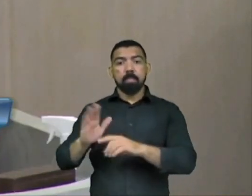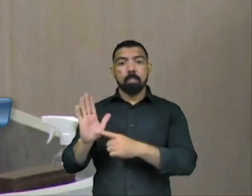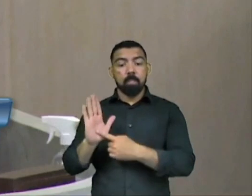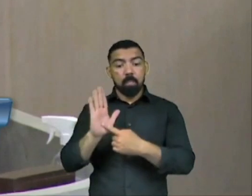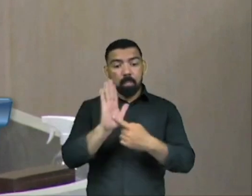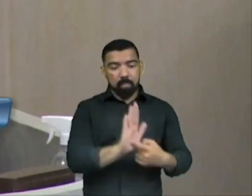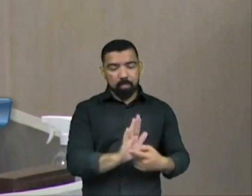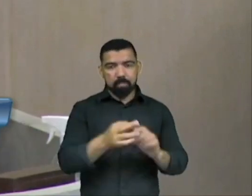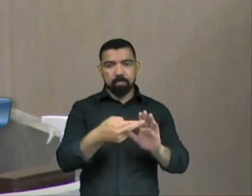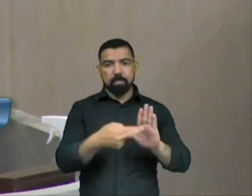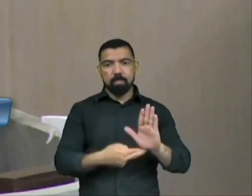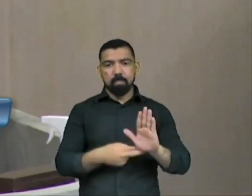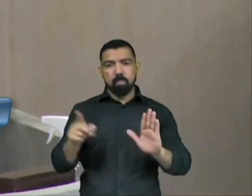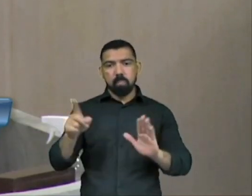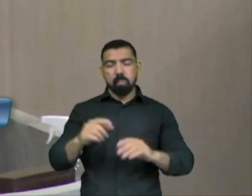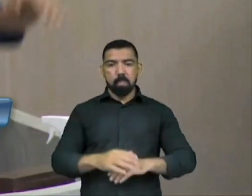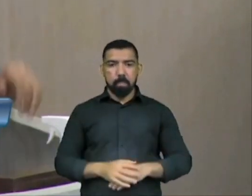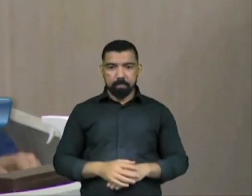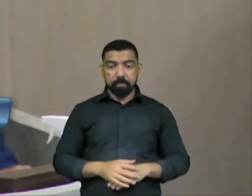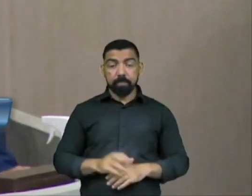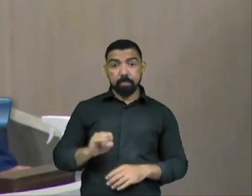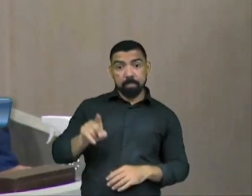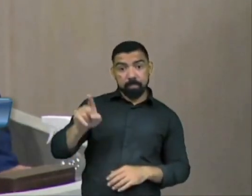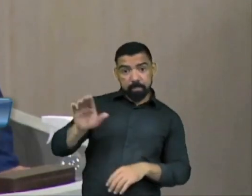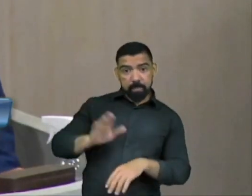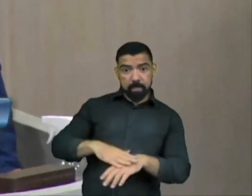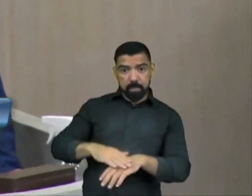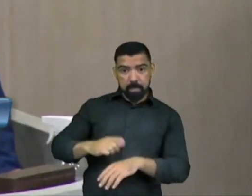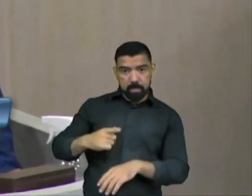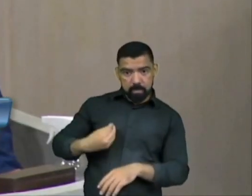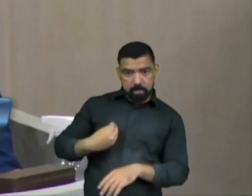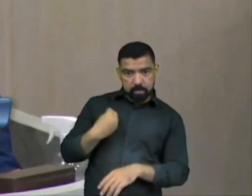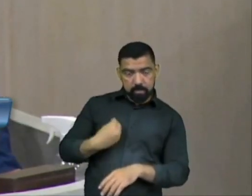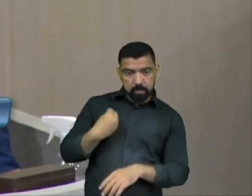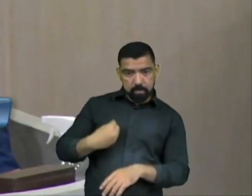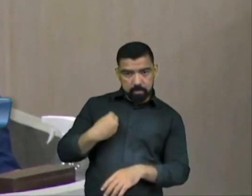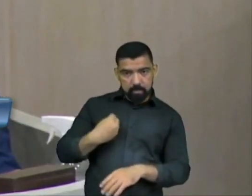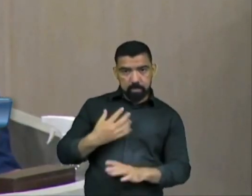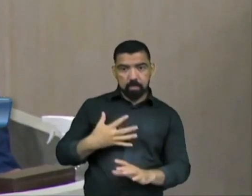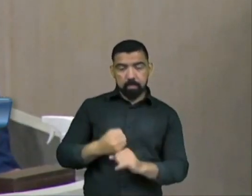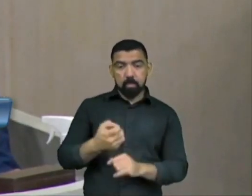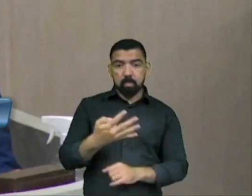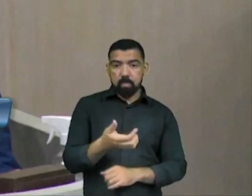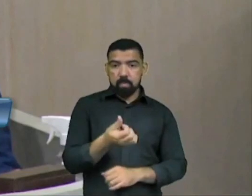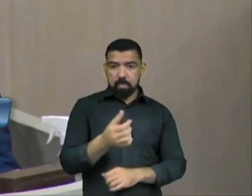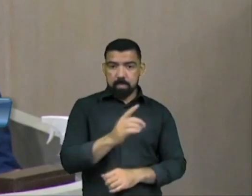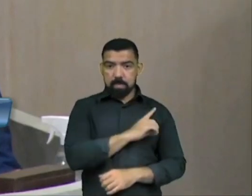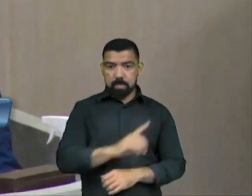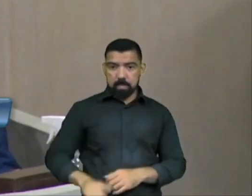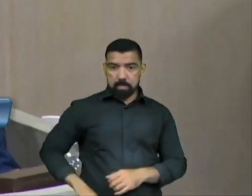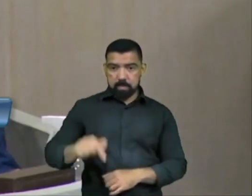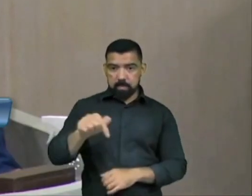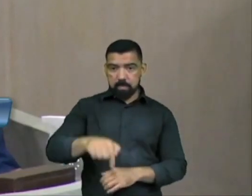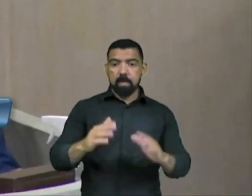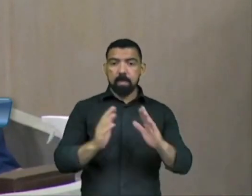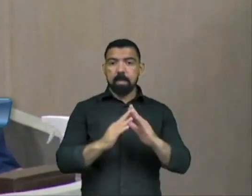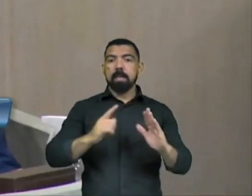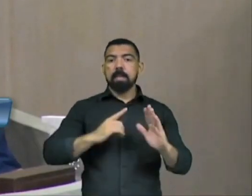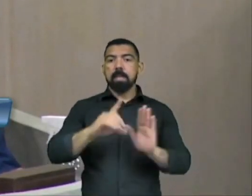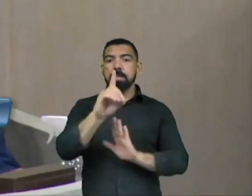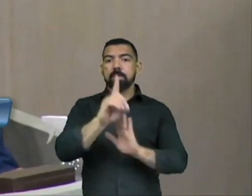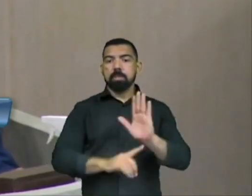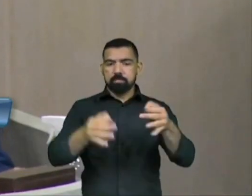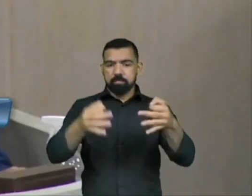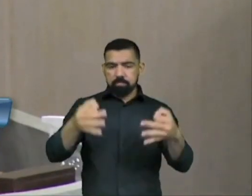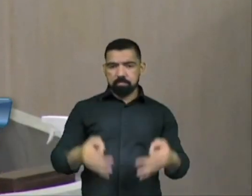relatório. E se ele está em algum lugar, os 46 deputados dessa casa têm o direito legítimo